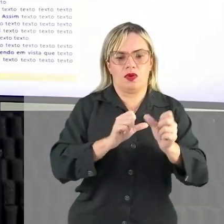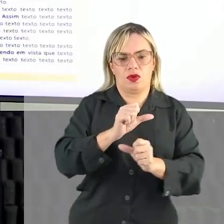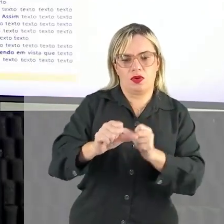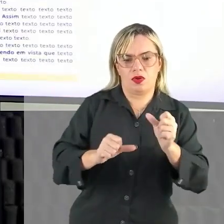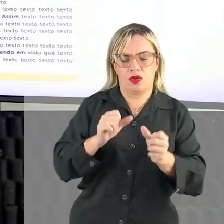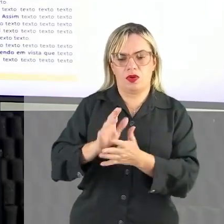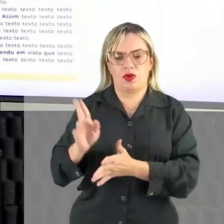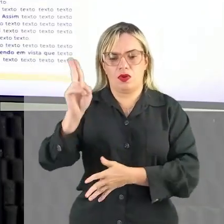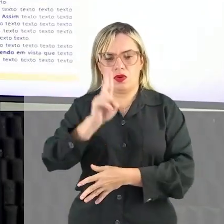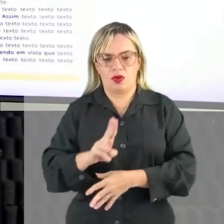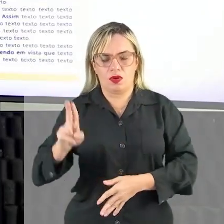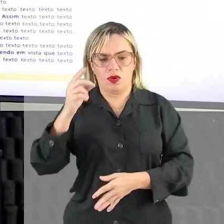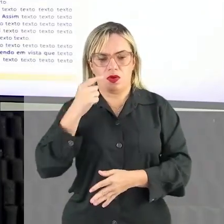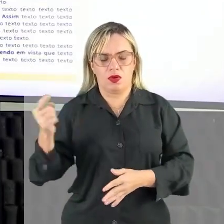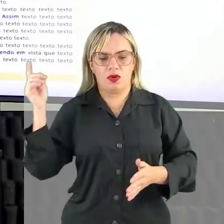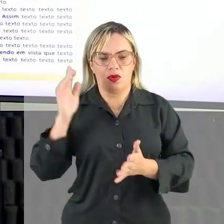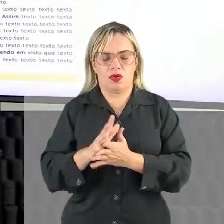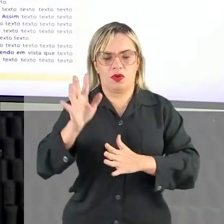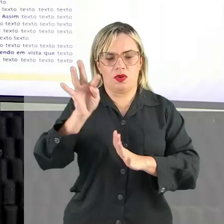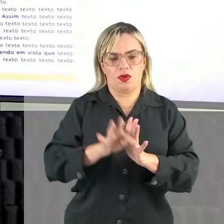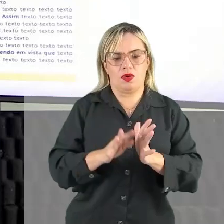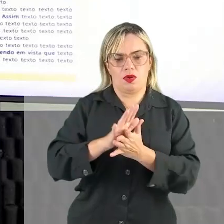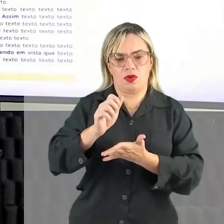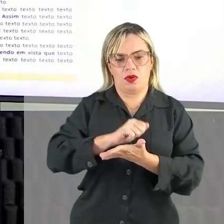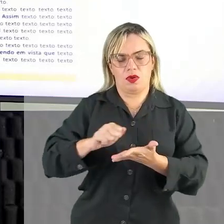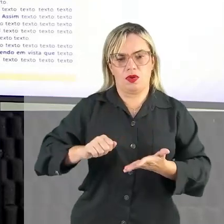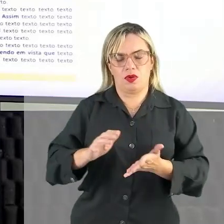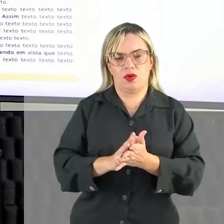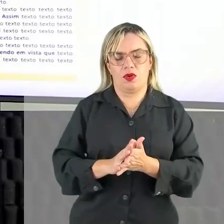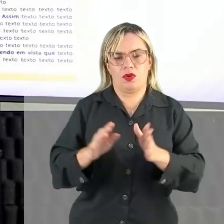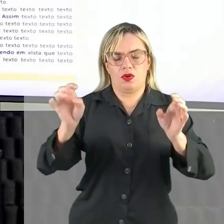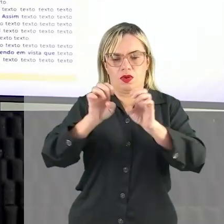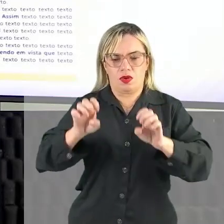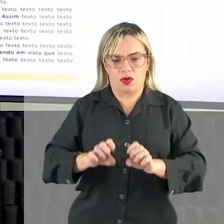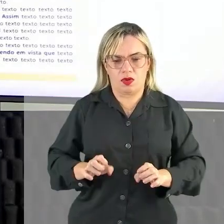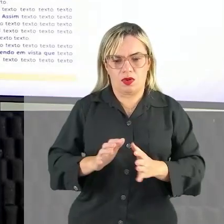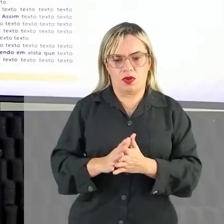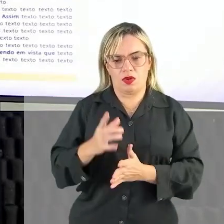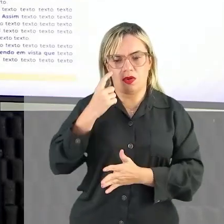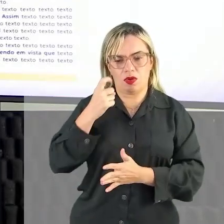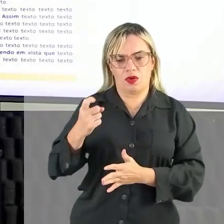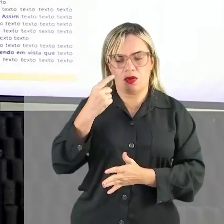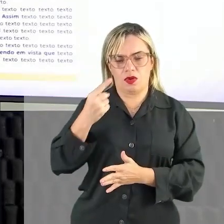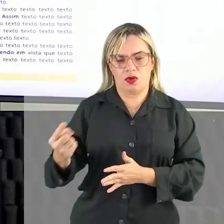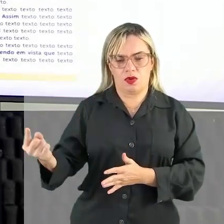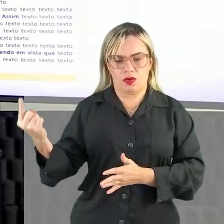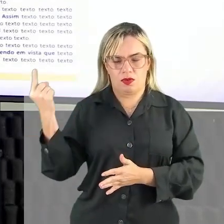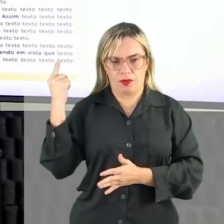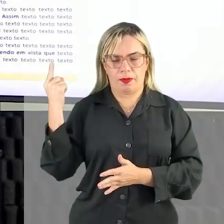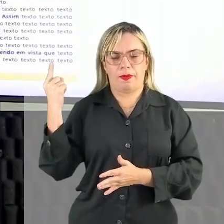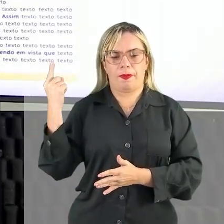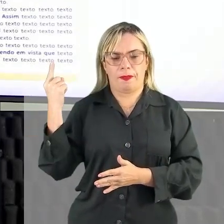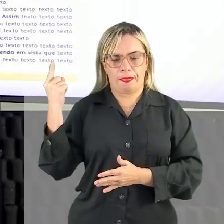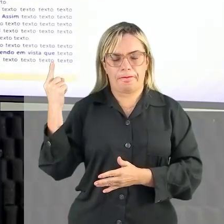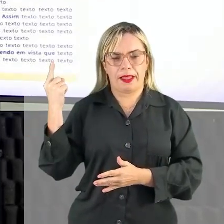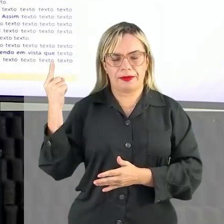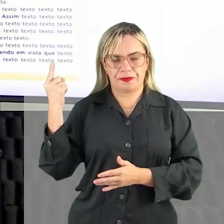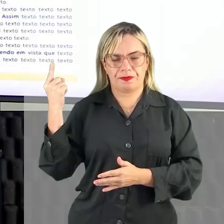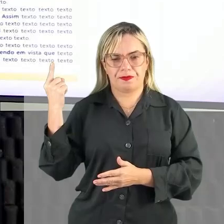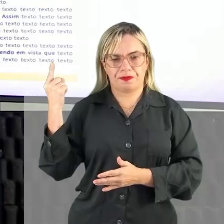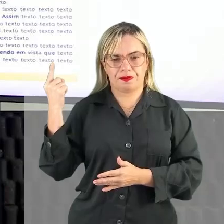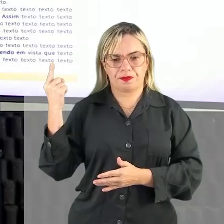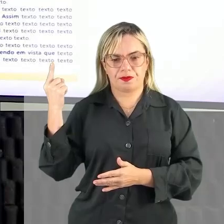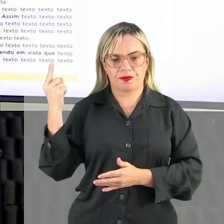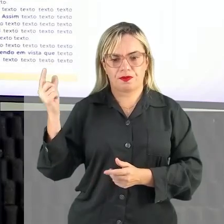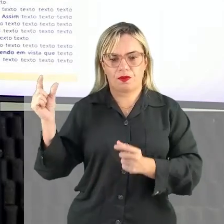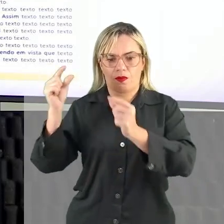colocação disso aqui a gente tem um esquema bem interessante para você observar Quais são os